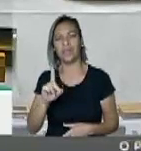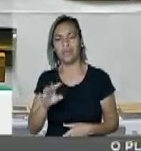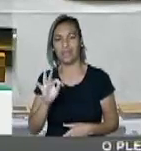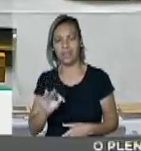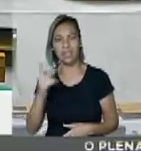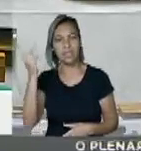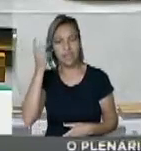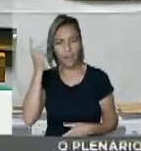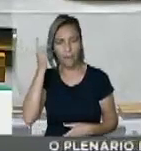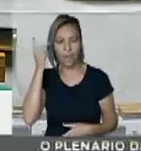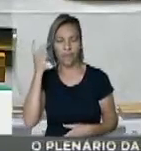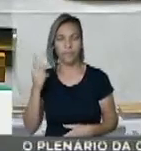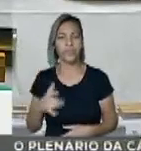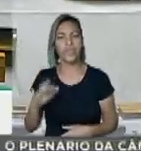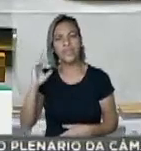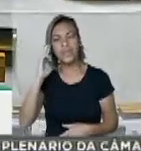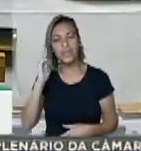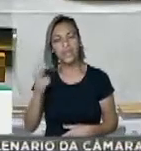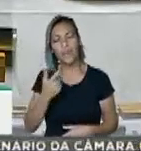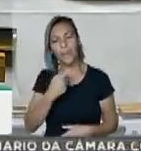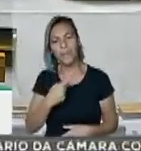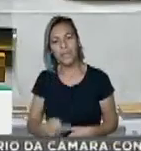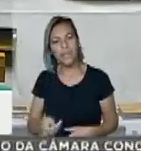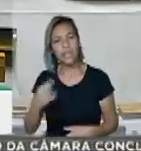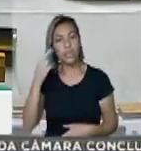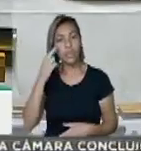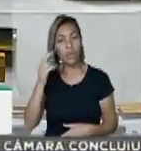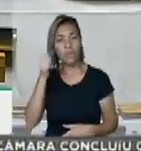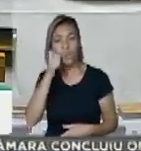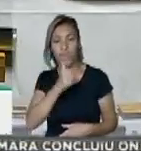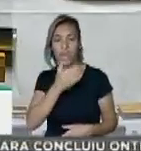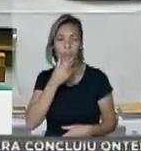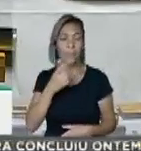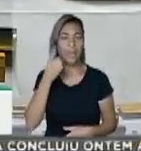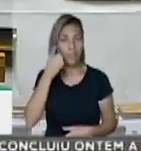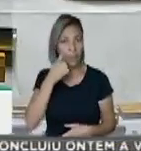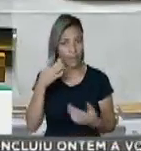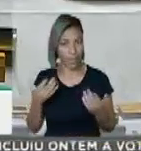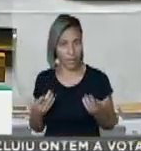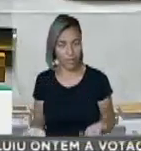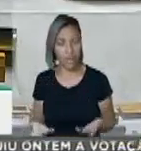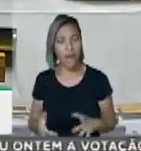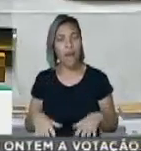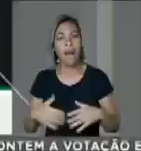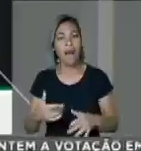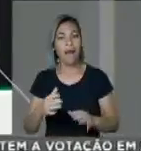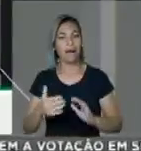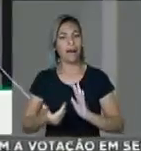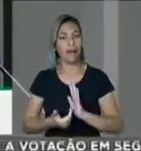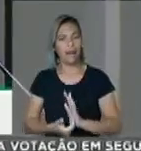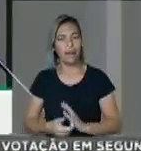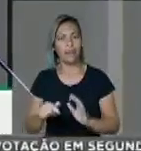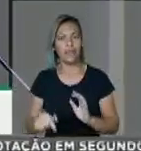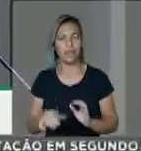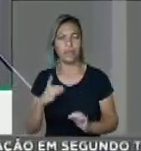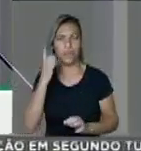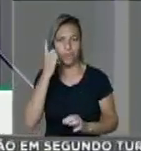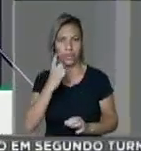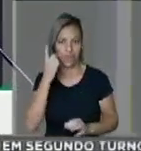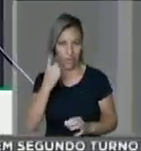Com a palavra, excelência. Obrigado. Senhor presidente, senhoras e senhores deputados, a Câmara dos